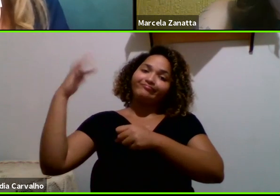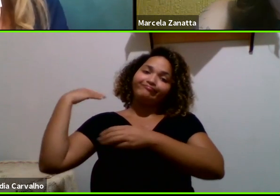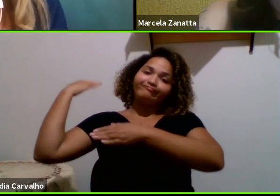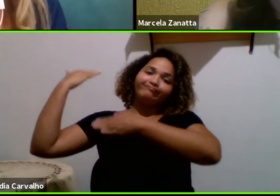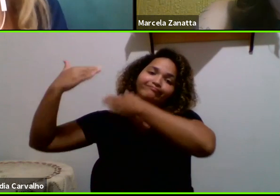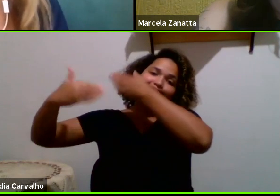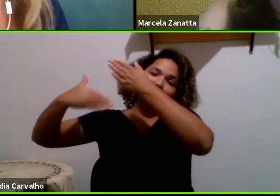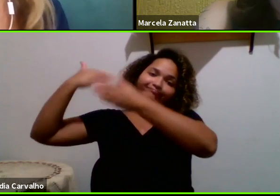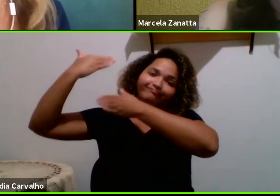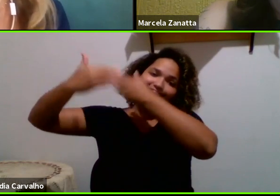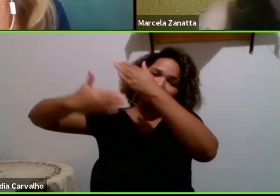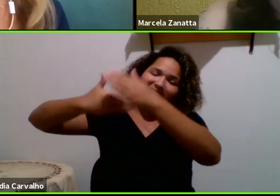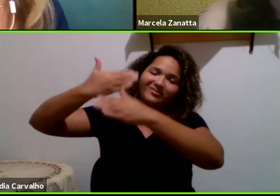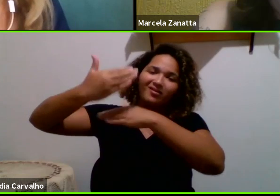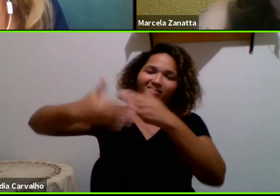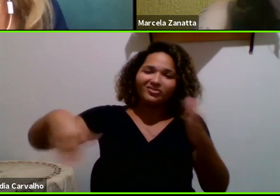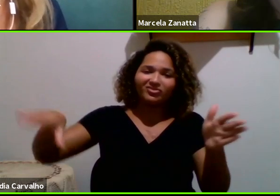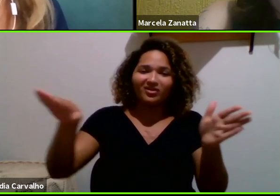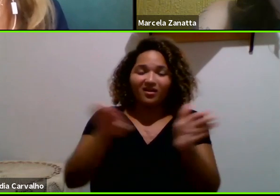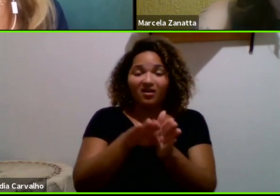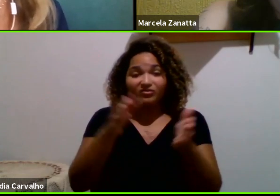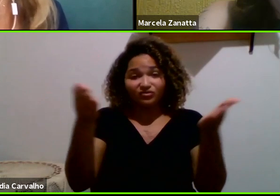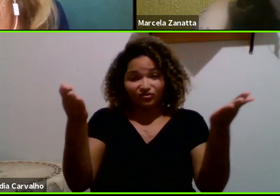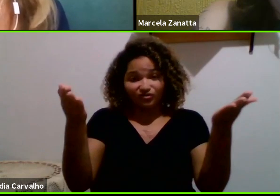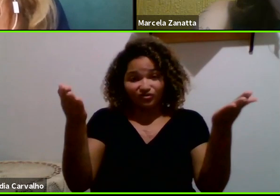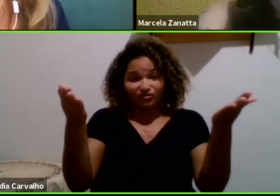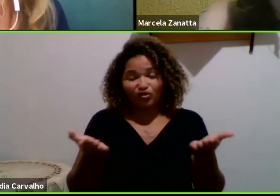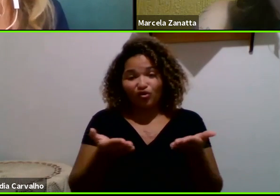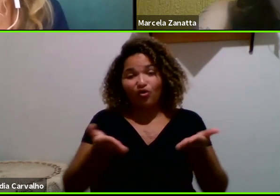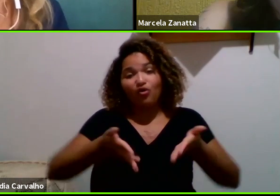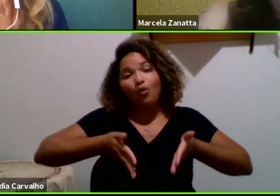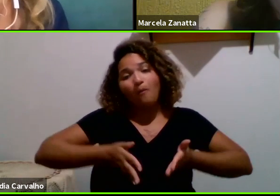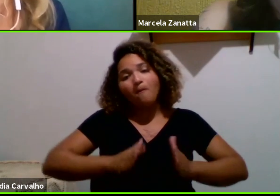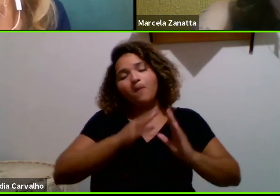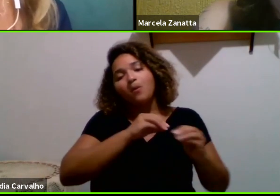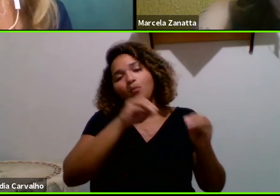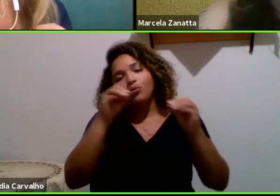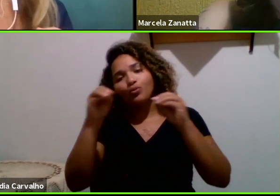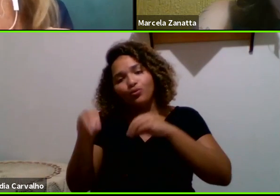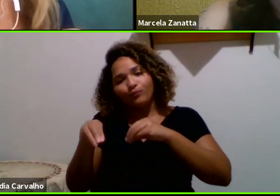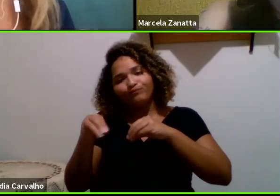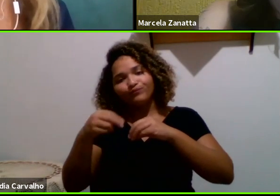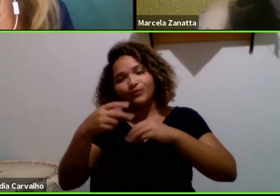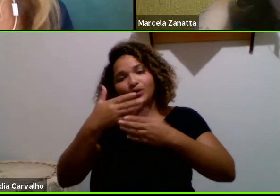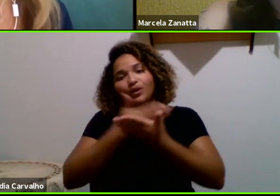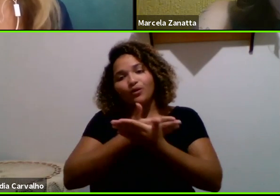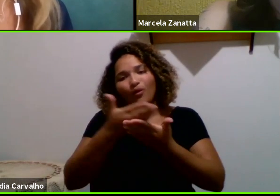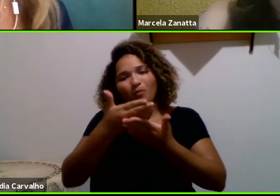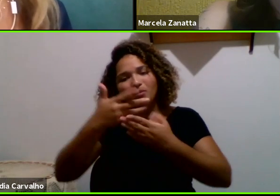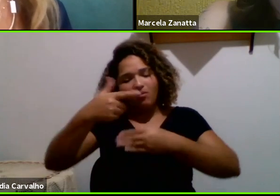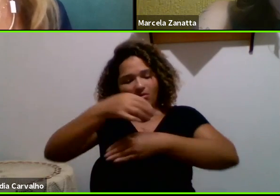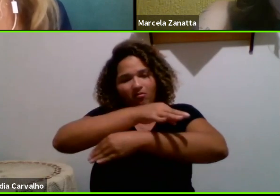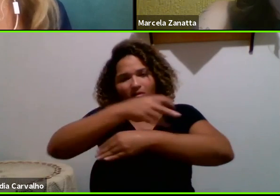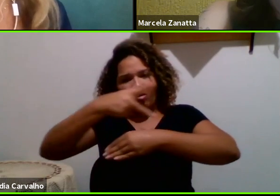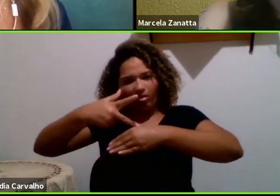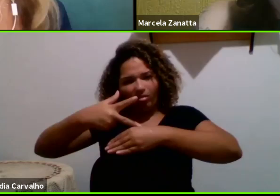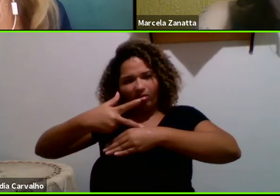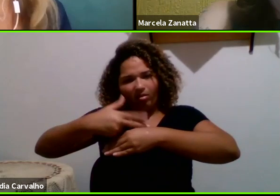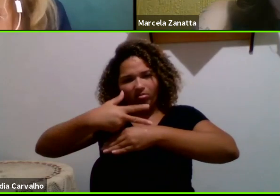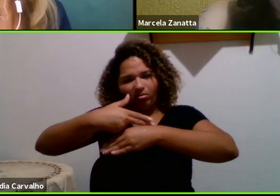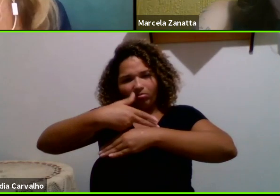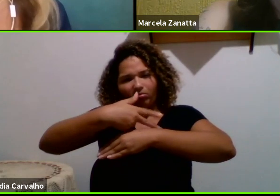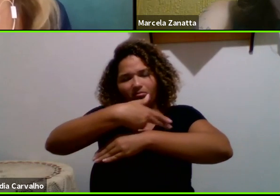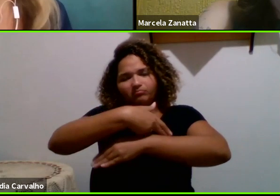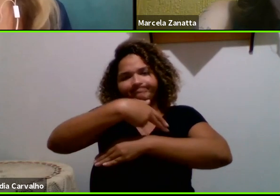a hospitalização do parto resultou que essas mulheres começaram a parir em